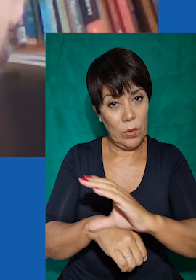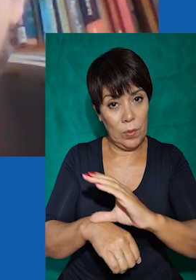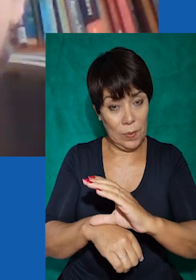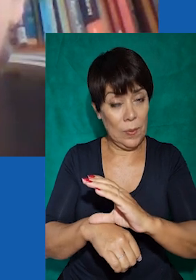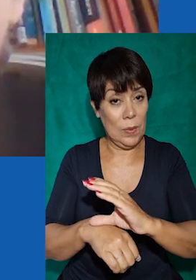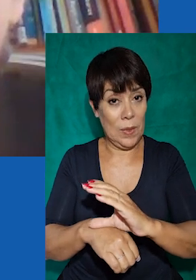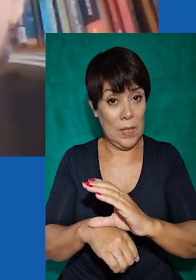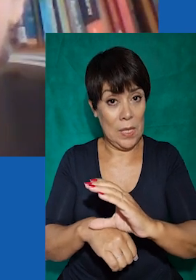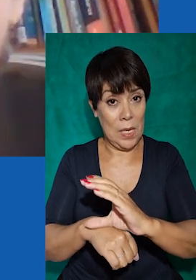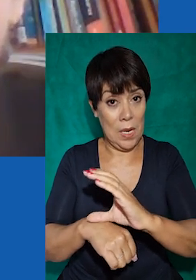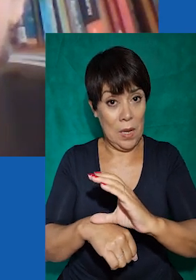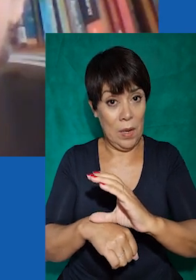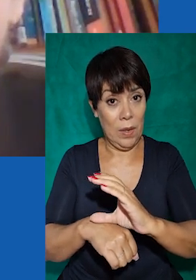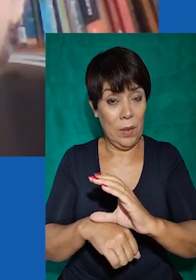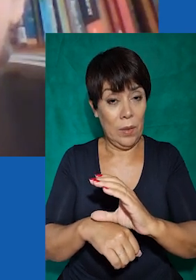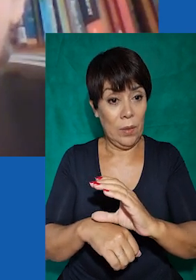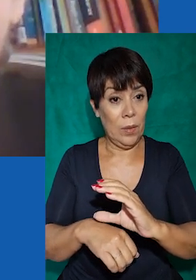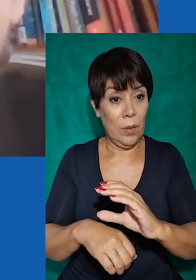Constituição